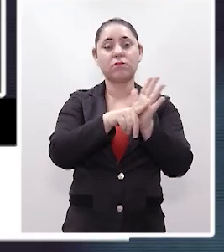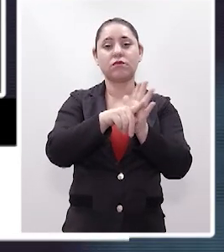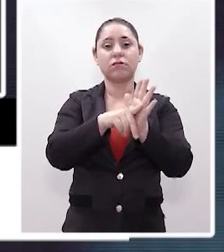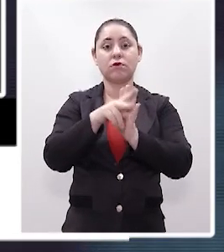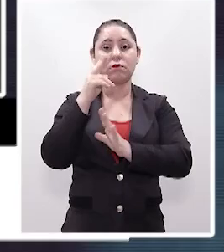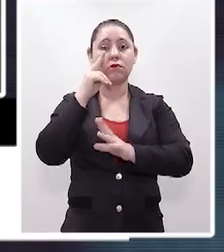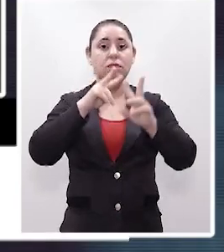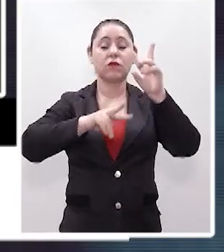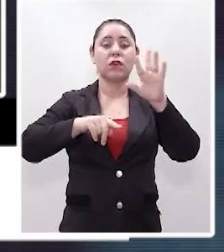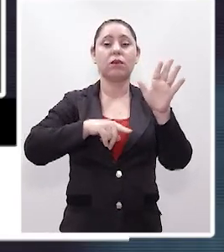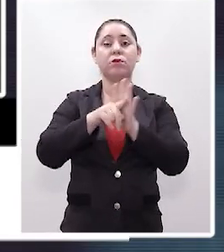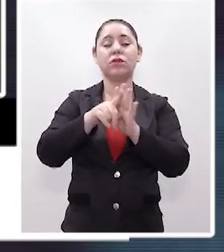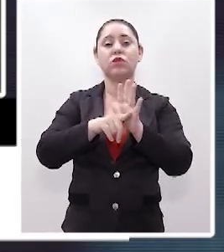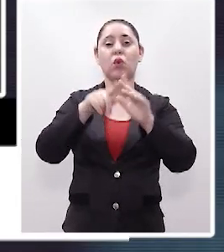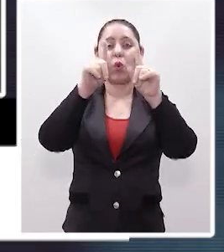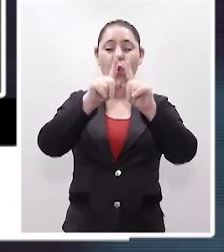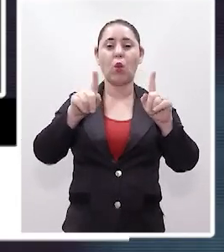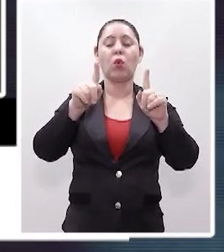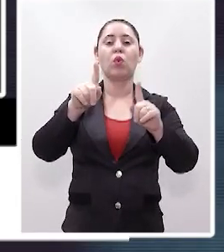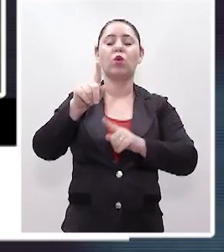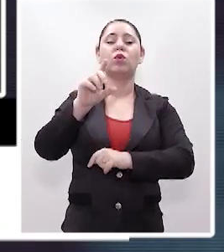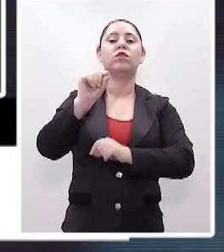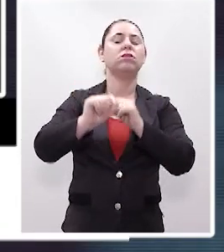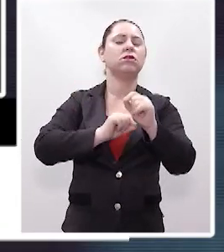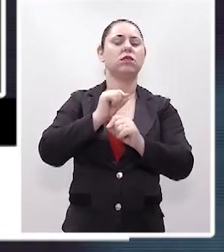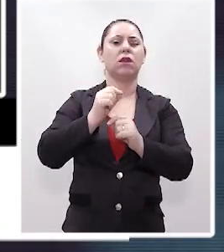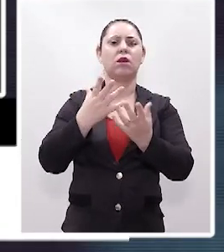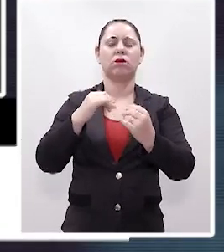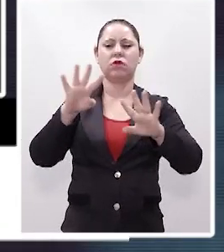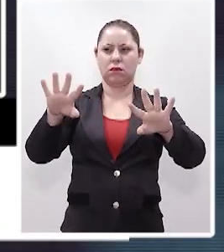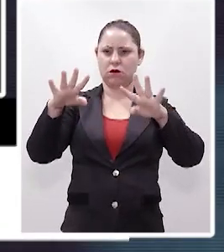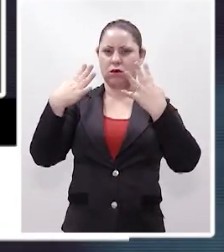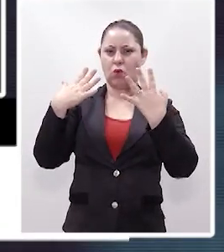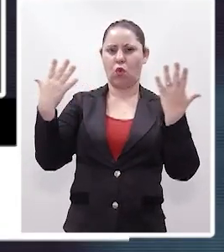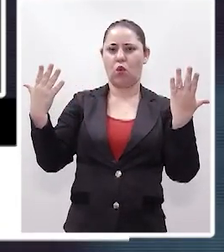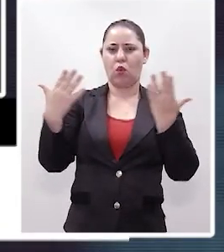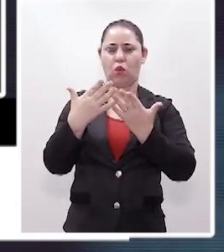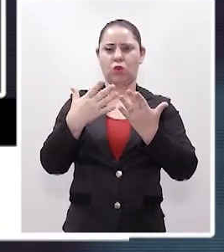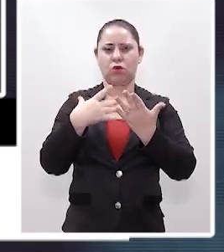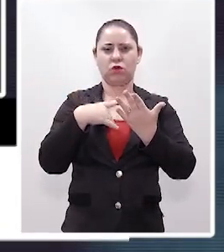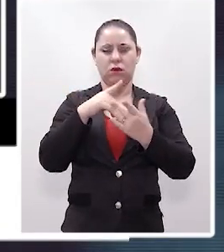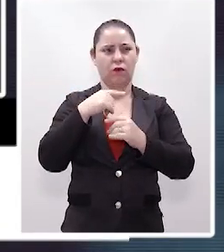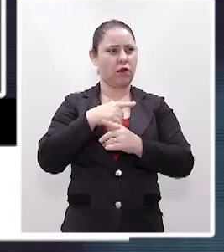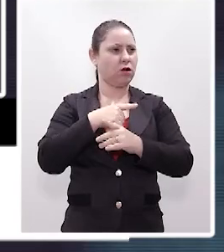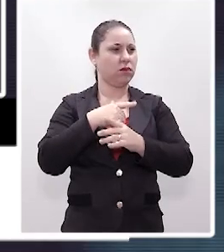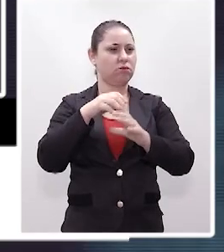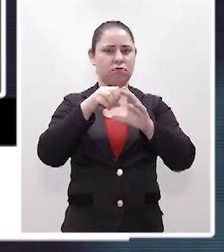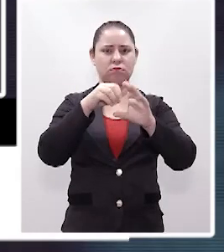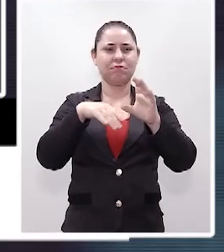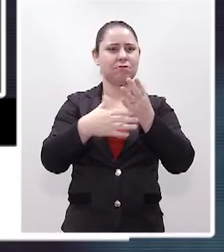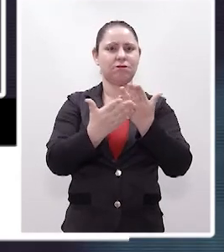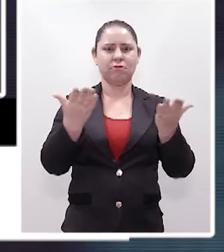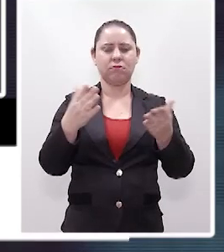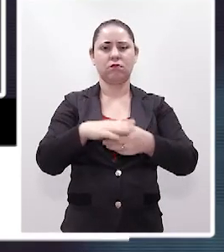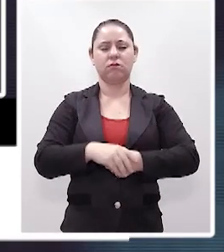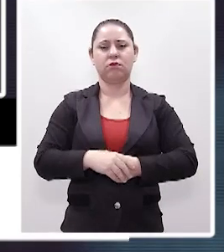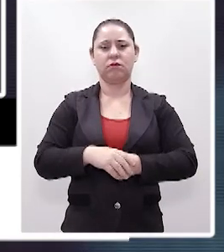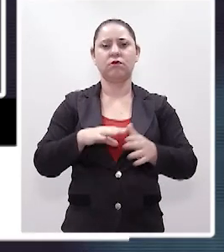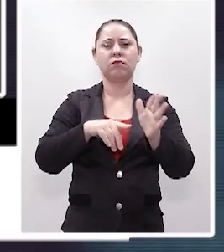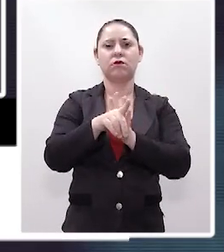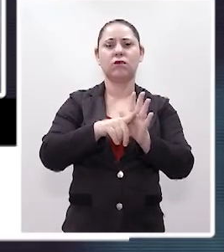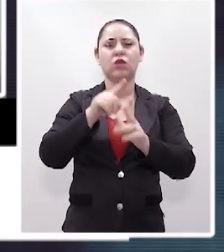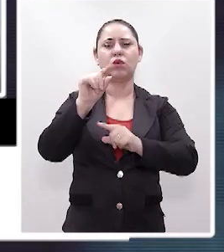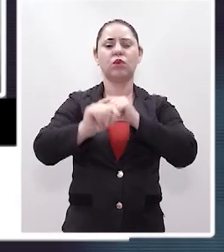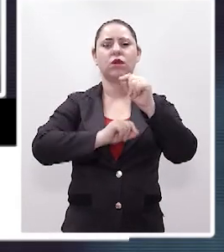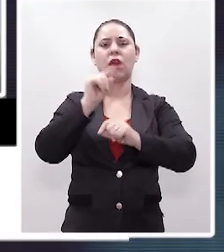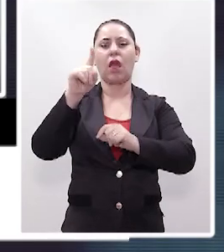consultando, e eu vi uma pesquisa no Google e me chamou muita atenção, e até hoje eu estou dividindo com vocês isso. Tá assim,